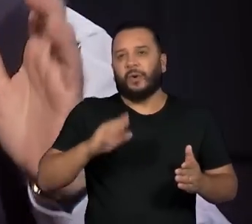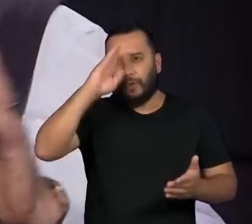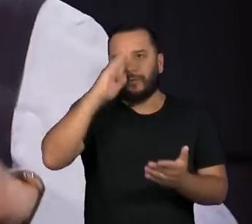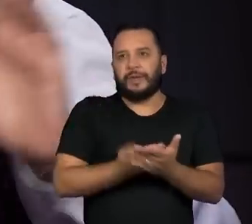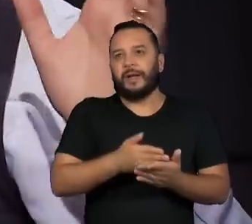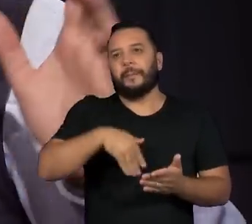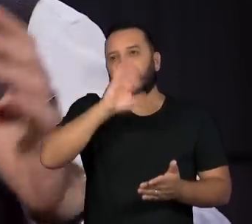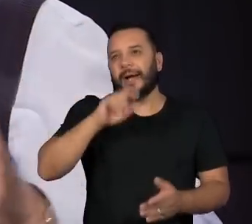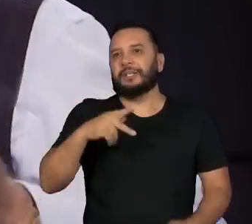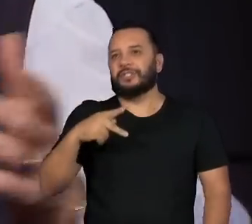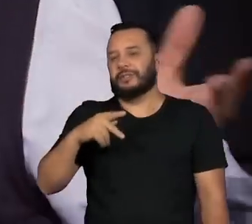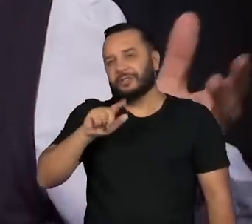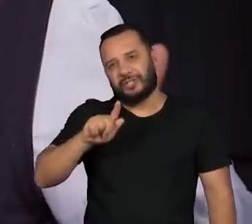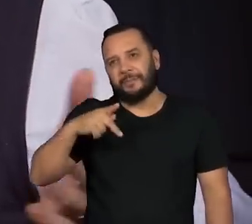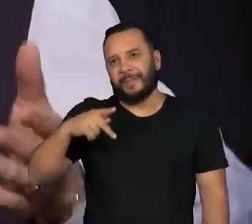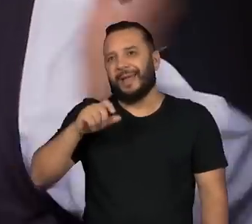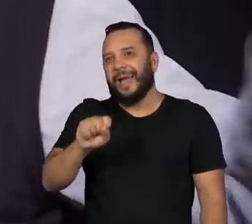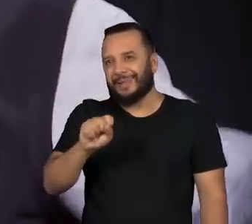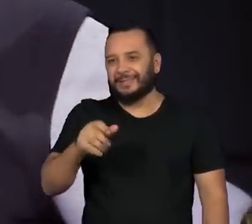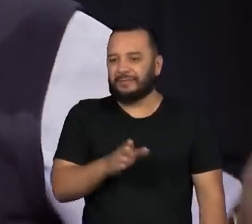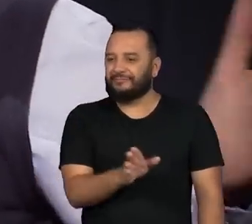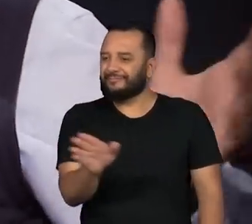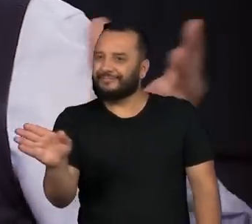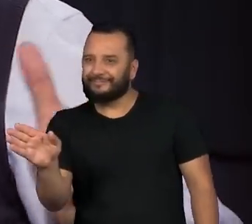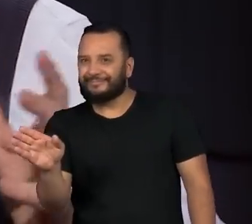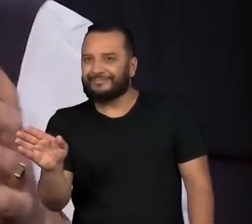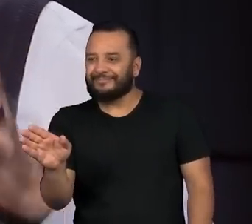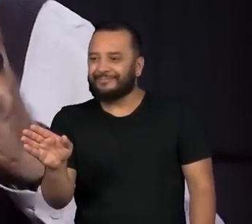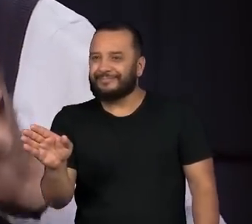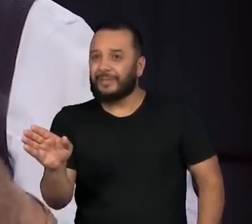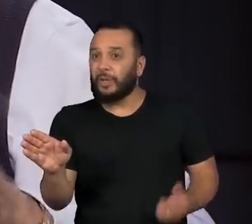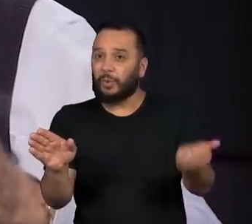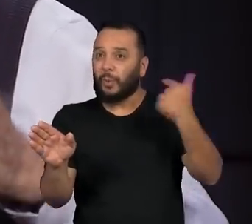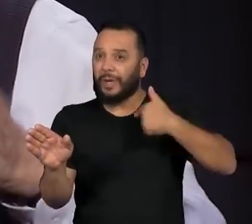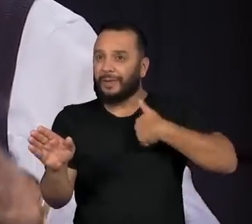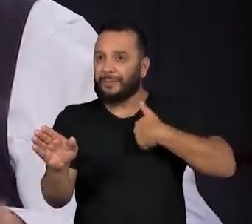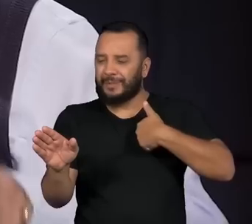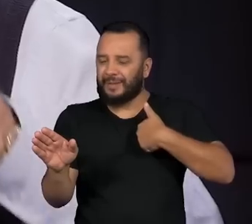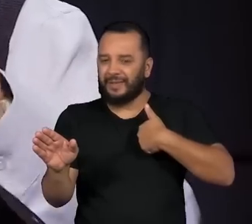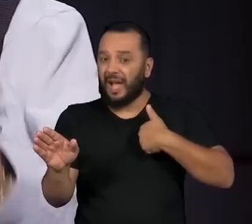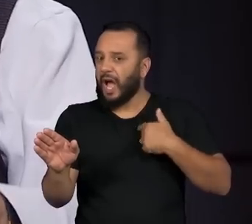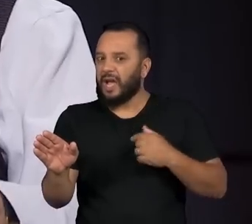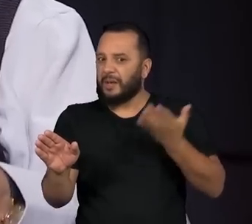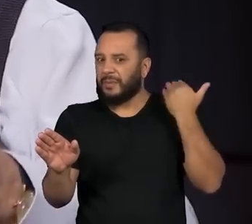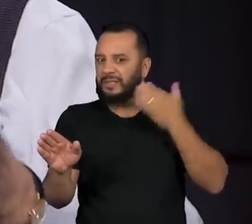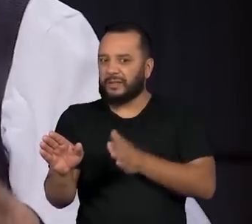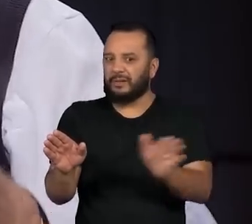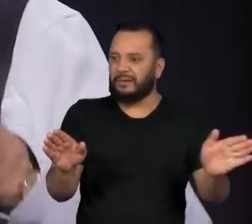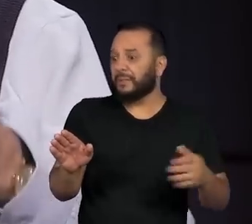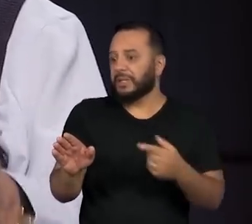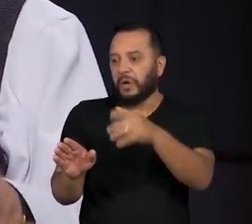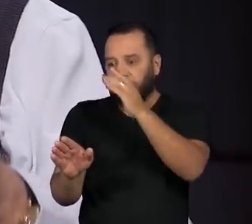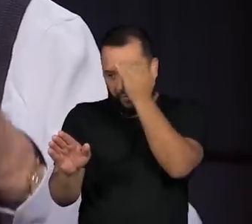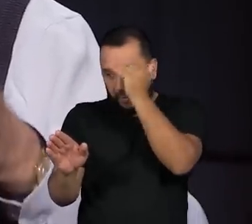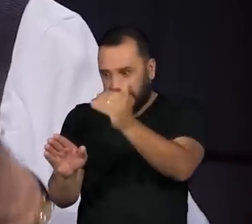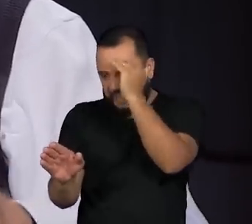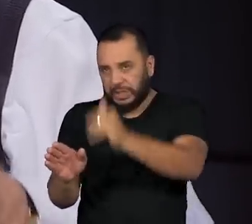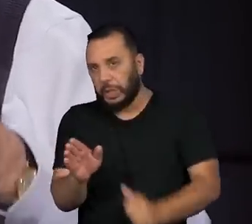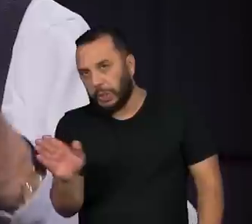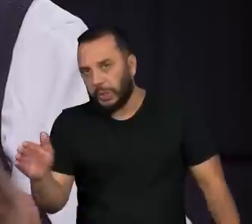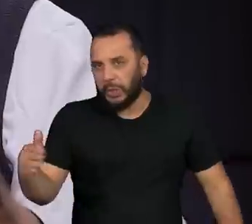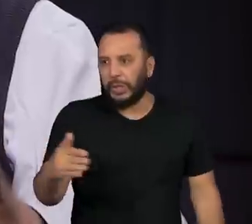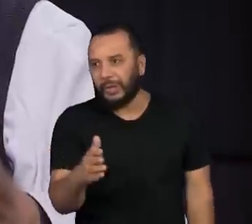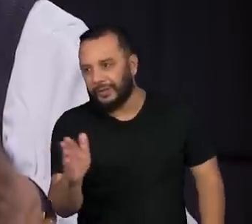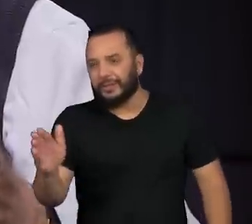a direita você vai virar à direita Não interessa se Antigamente você provavelmente não faria isso quer dizer você começa a delegar esse tipo de decisão E